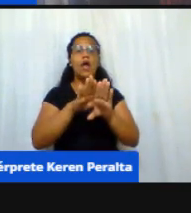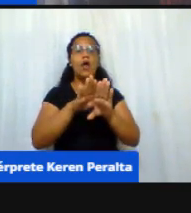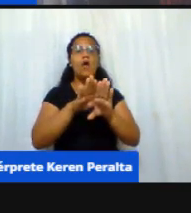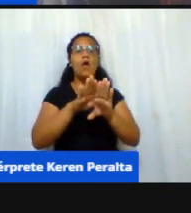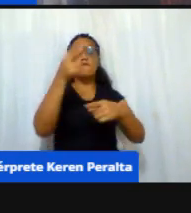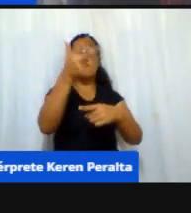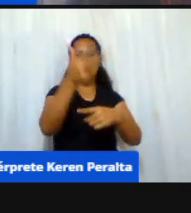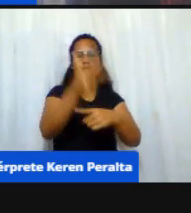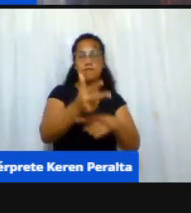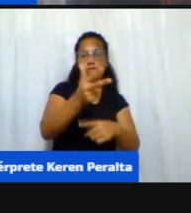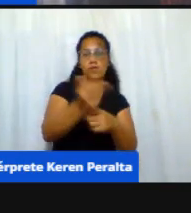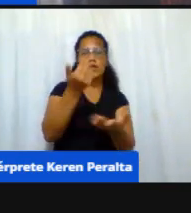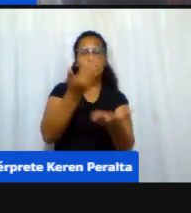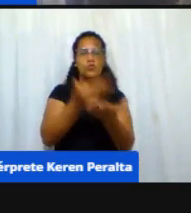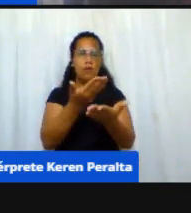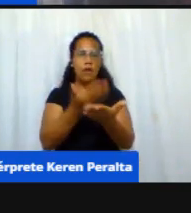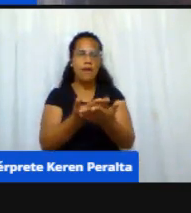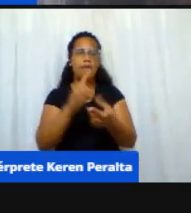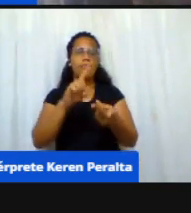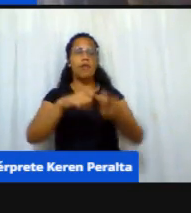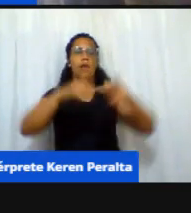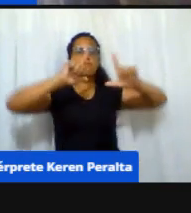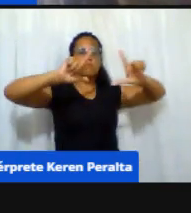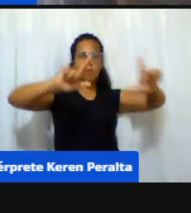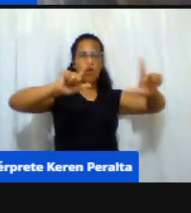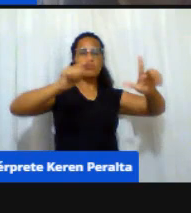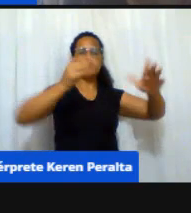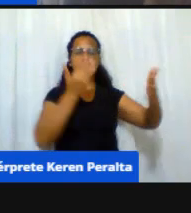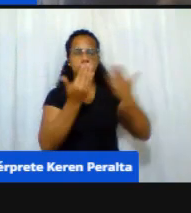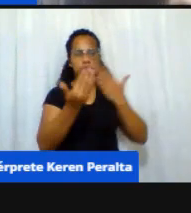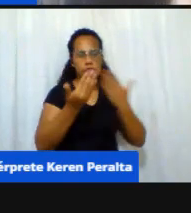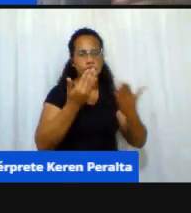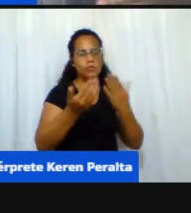né, podcasts, programação da TV REME,